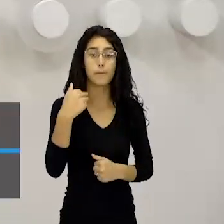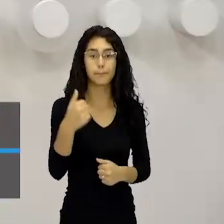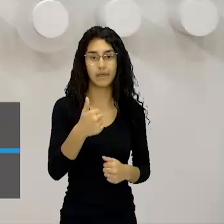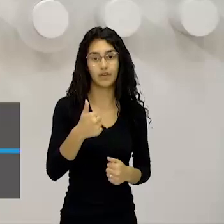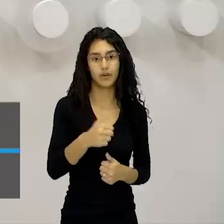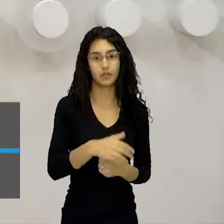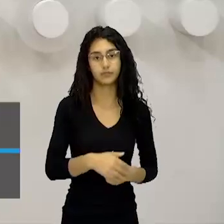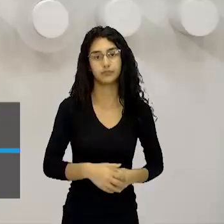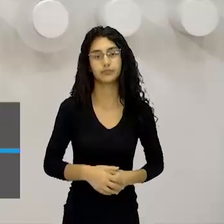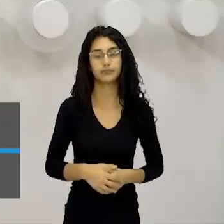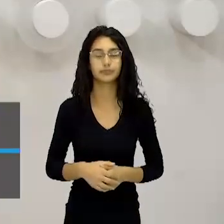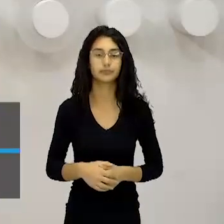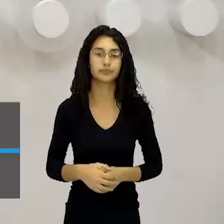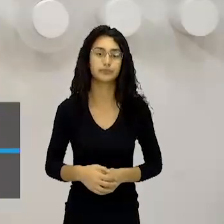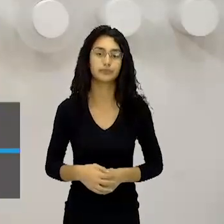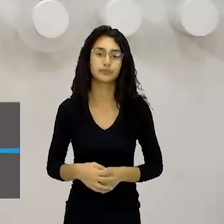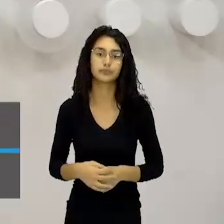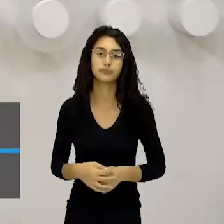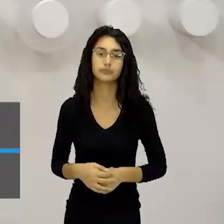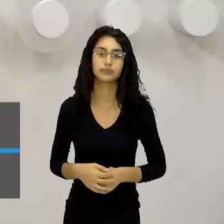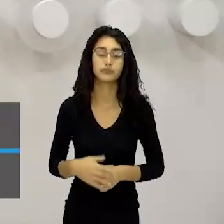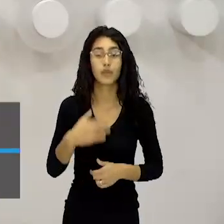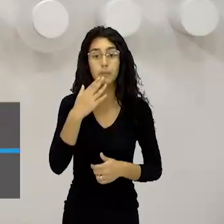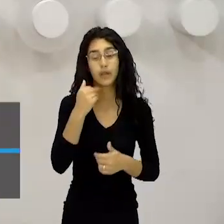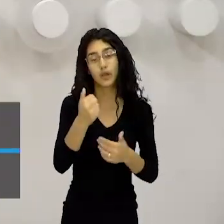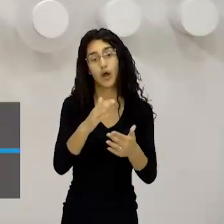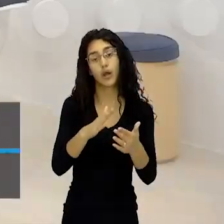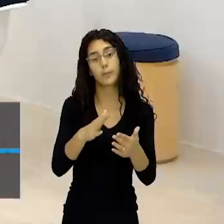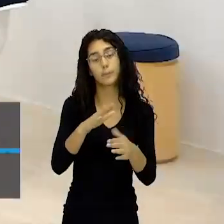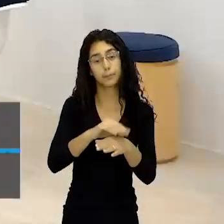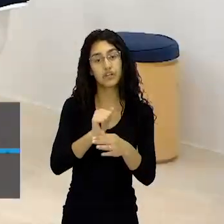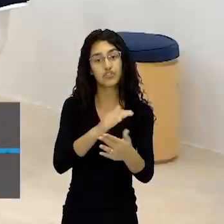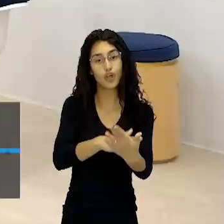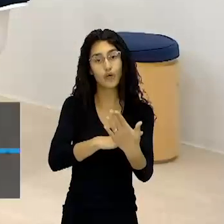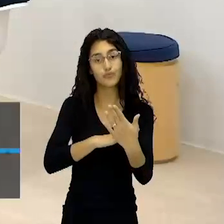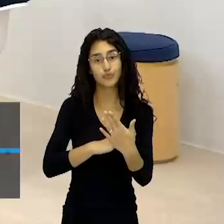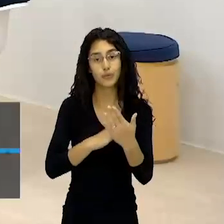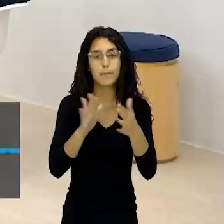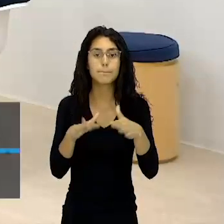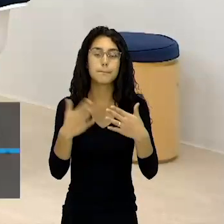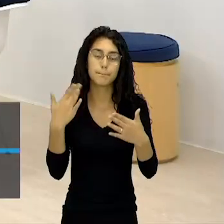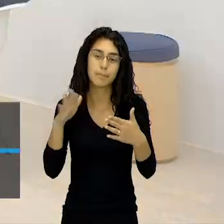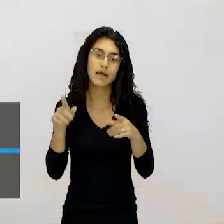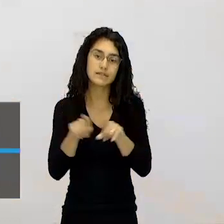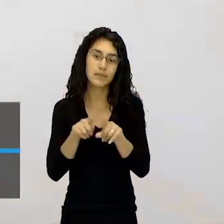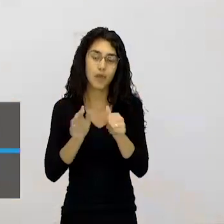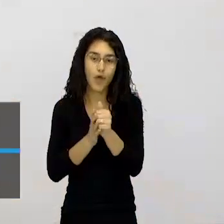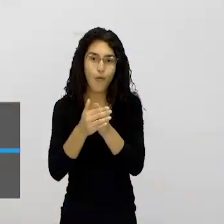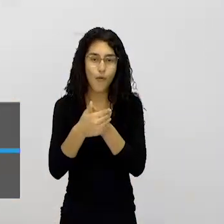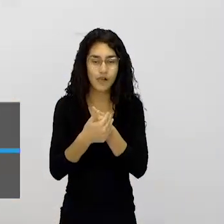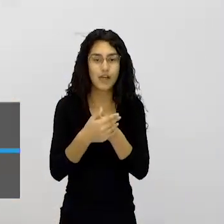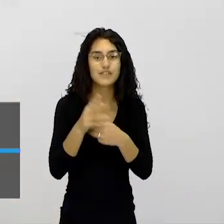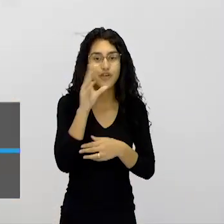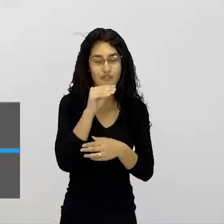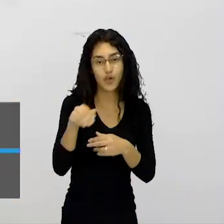mais confortado em poder pedir ajuda. E mais acolhido, né? Você falou agora do Setembro